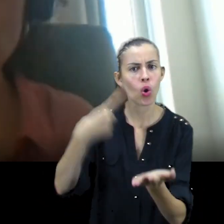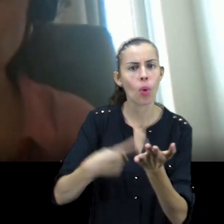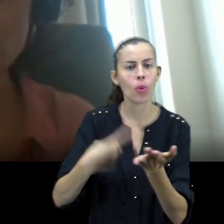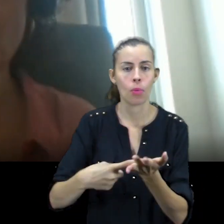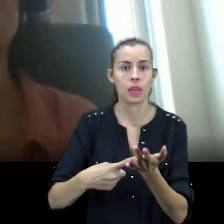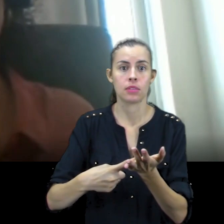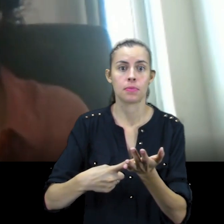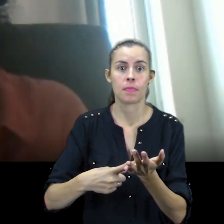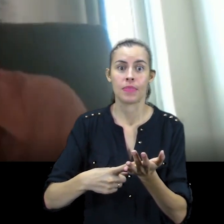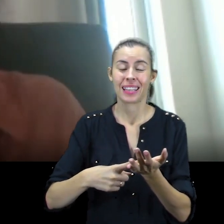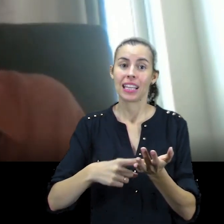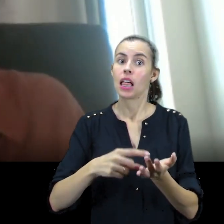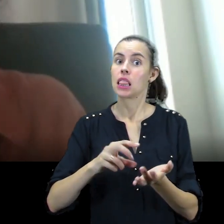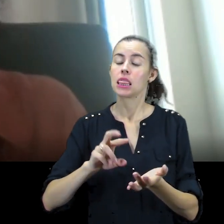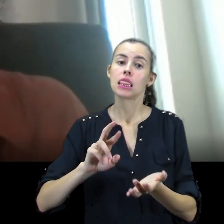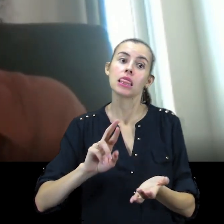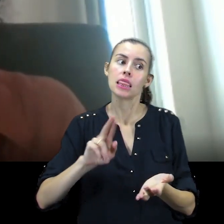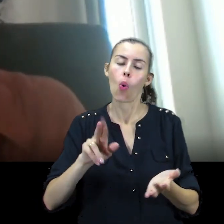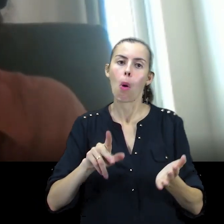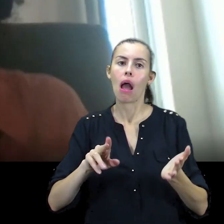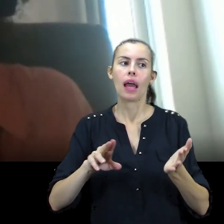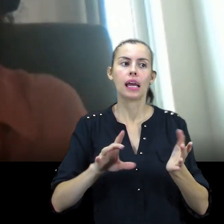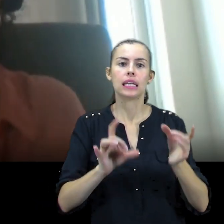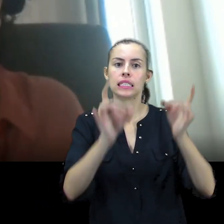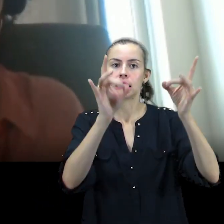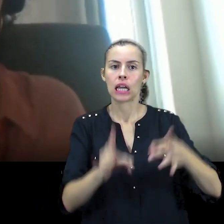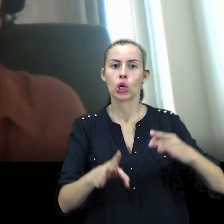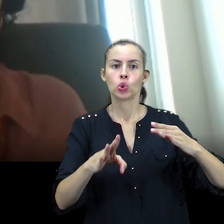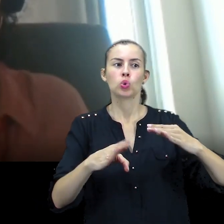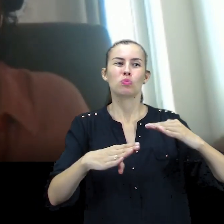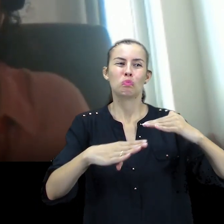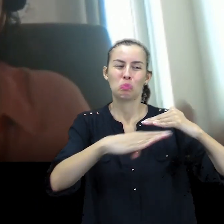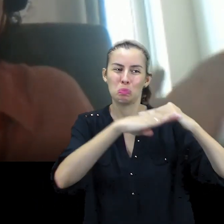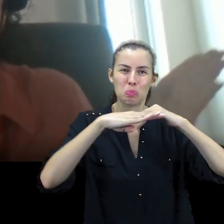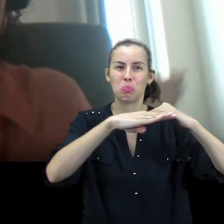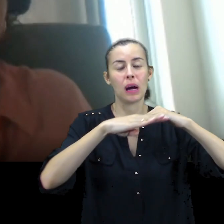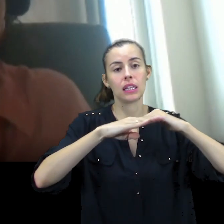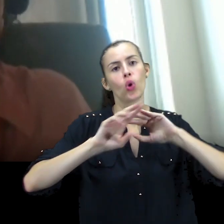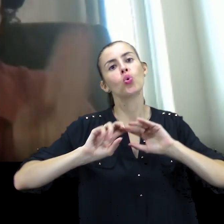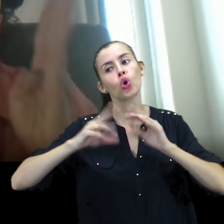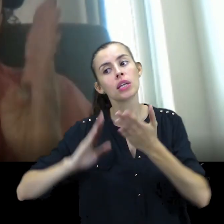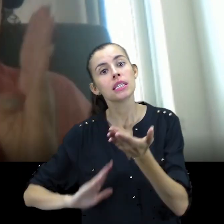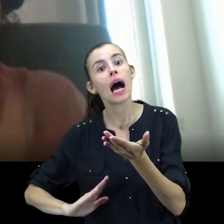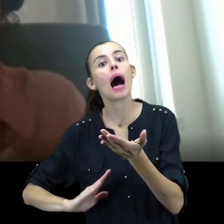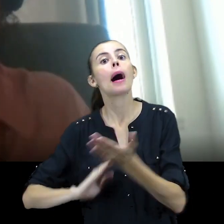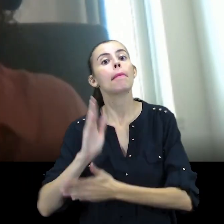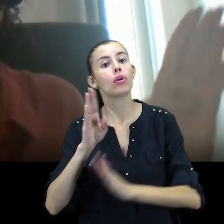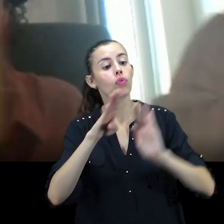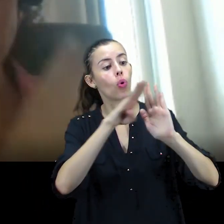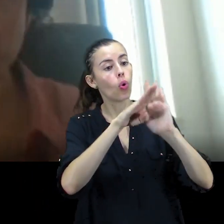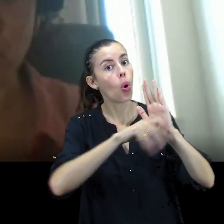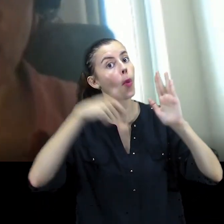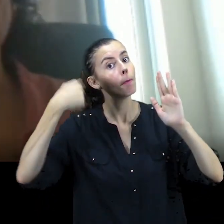aprovou as resoluções, como a gente tem cobrado aos cursos que inclua, o curso tem que ou forma o professor